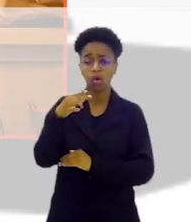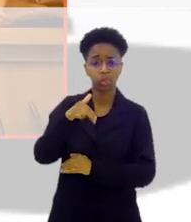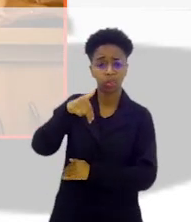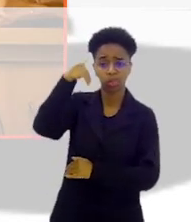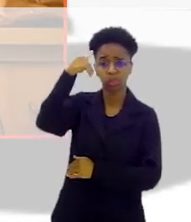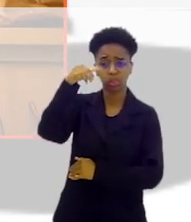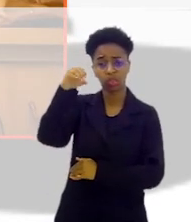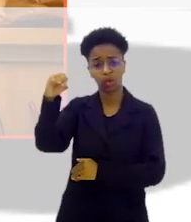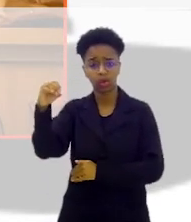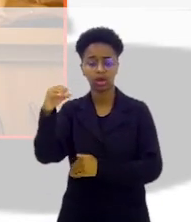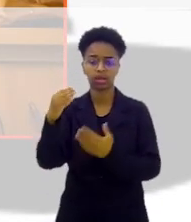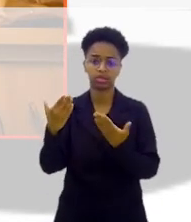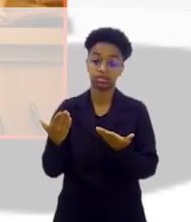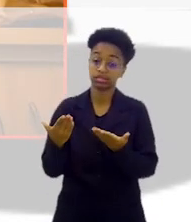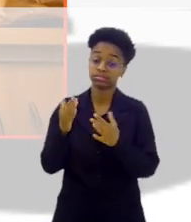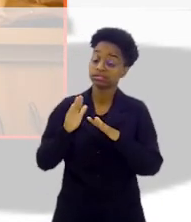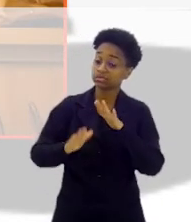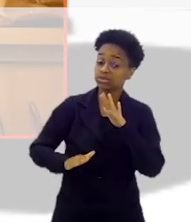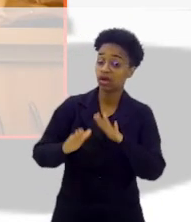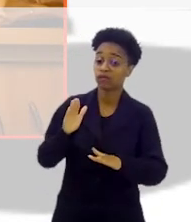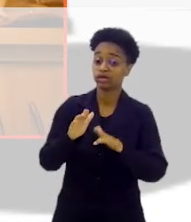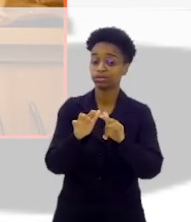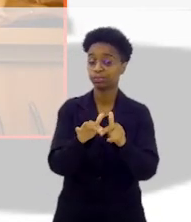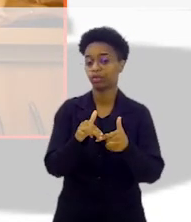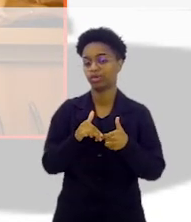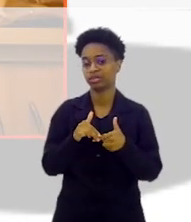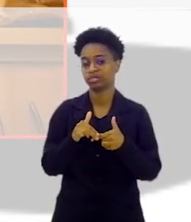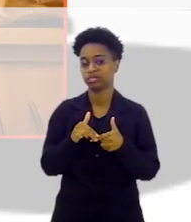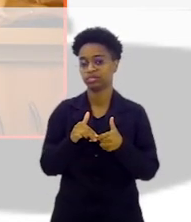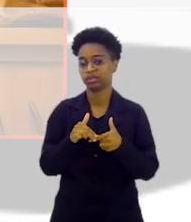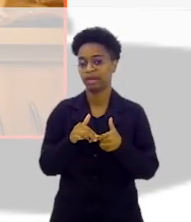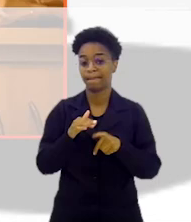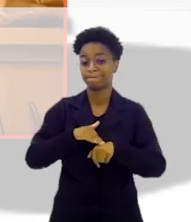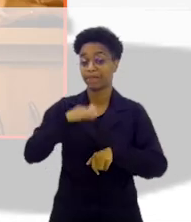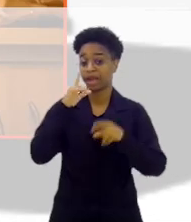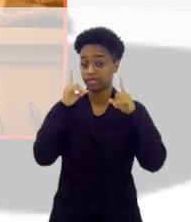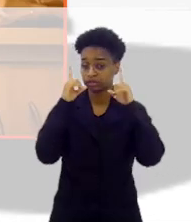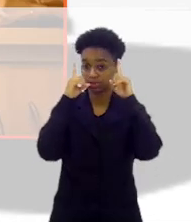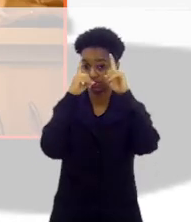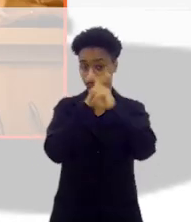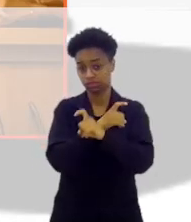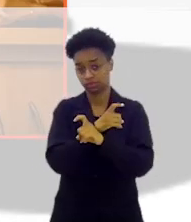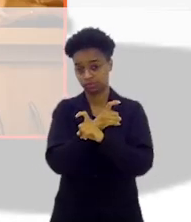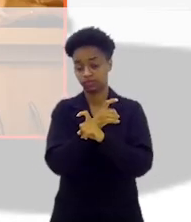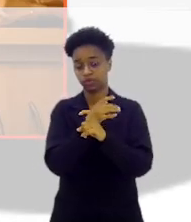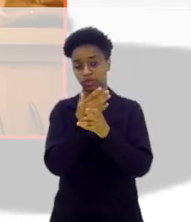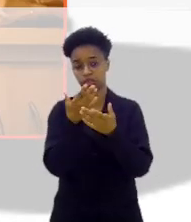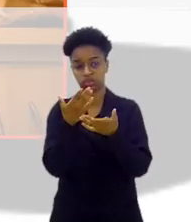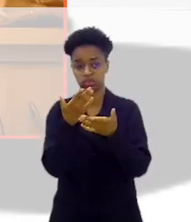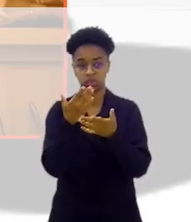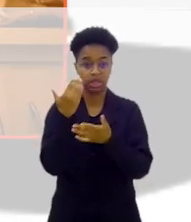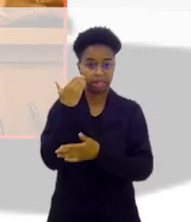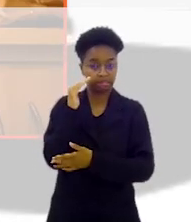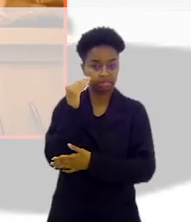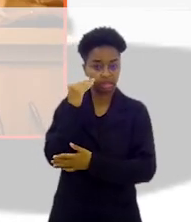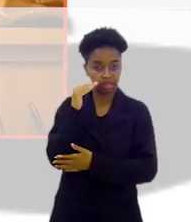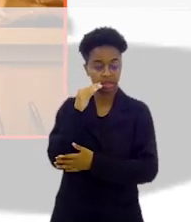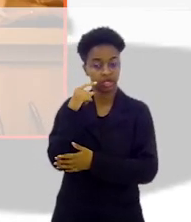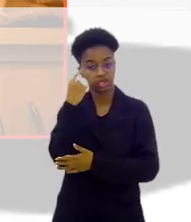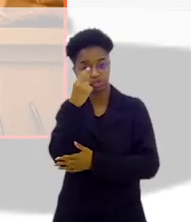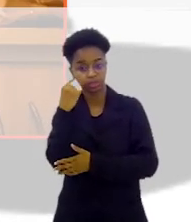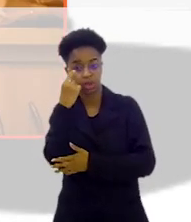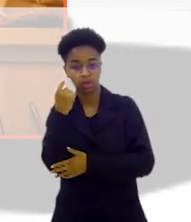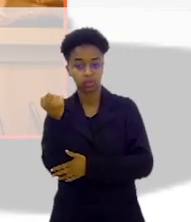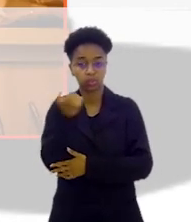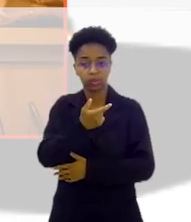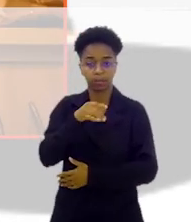Sul, os nordestinos. Talvez seja isso que dificulte um pouco o